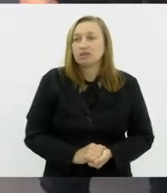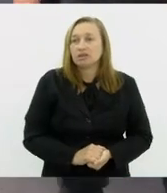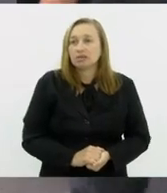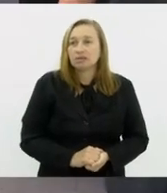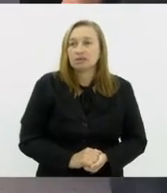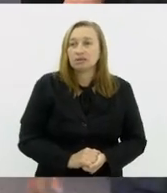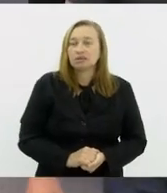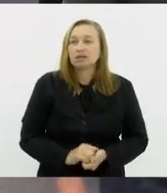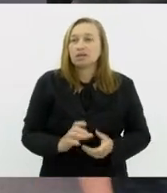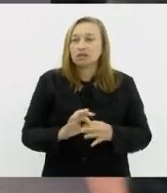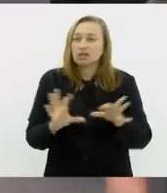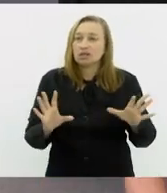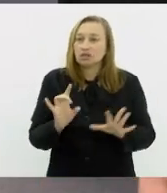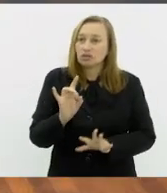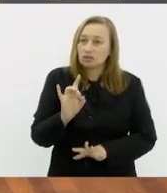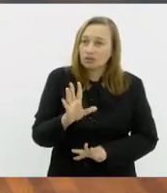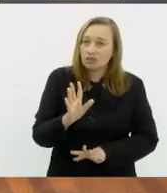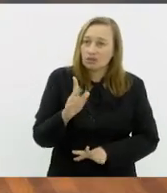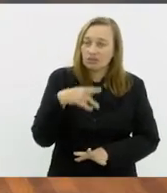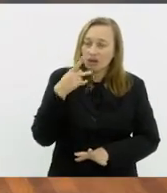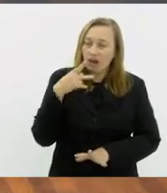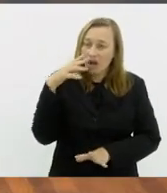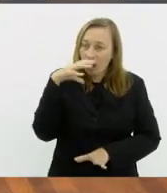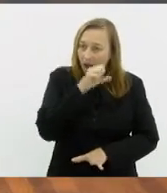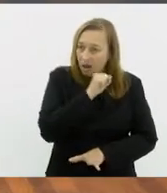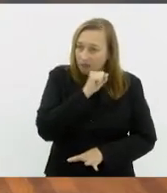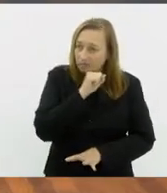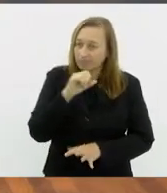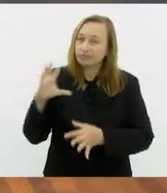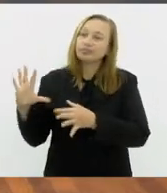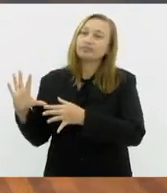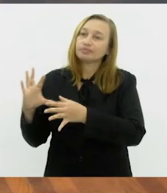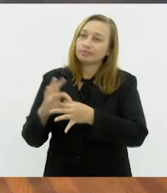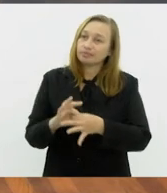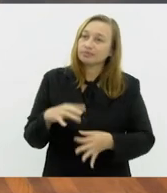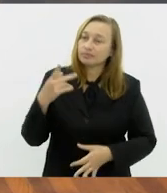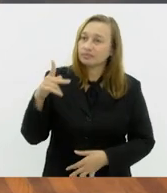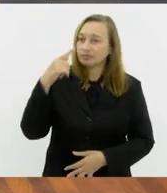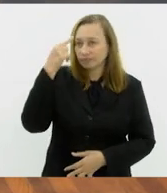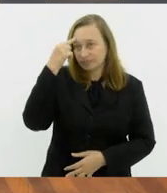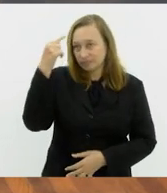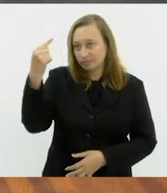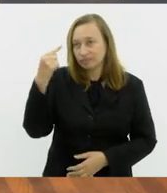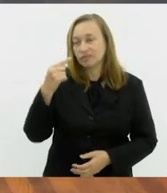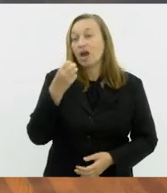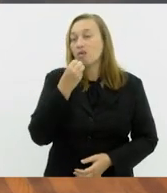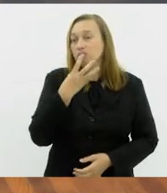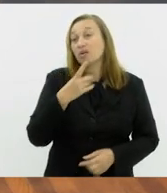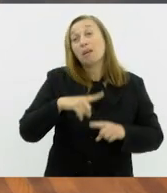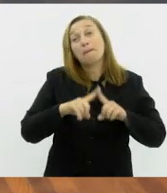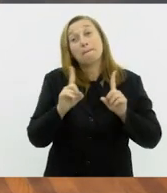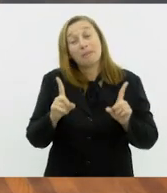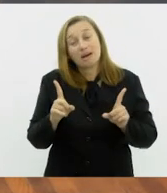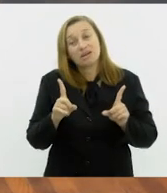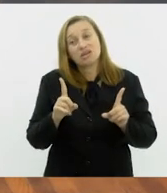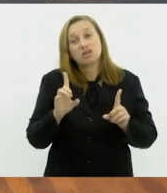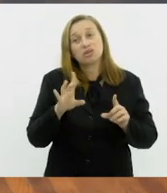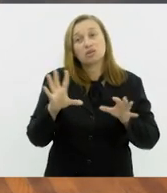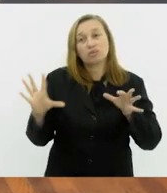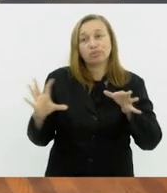Deixa eu só, rapidamente, complementar aqui a tua ideia é boa, mas deixa eu só